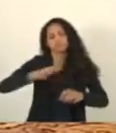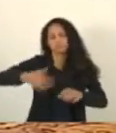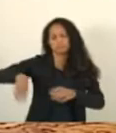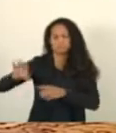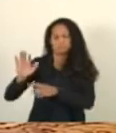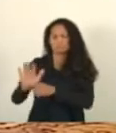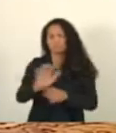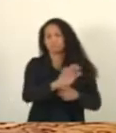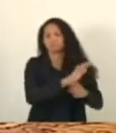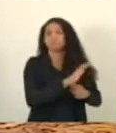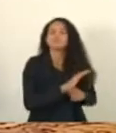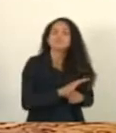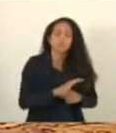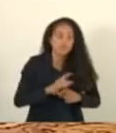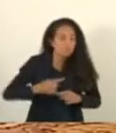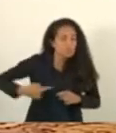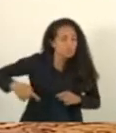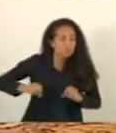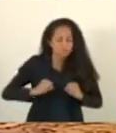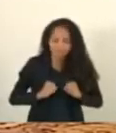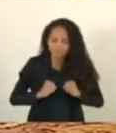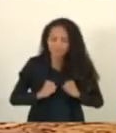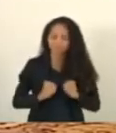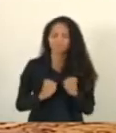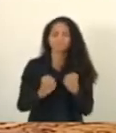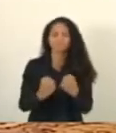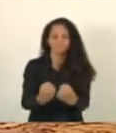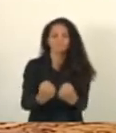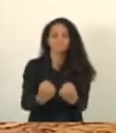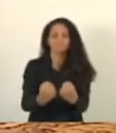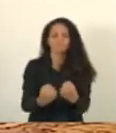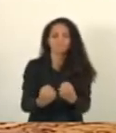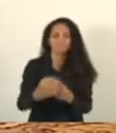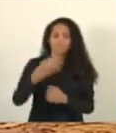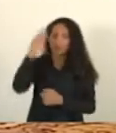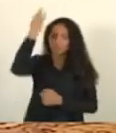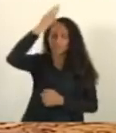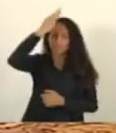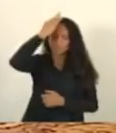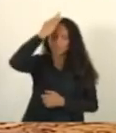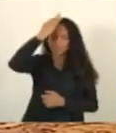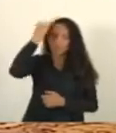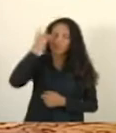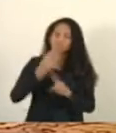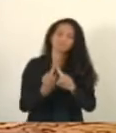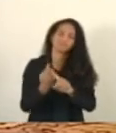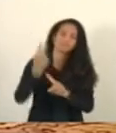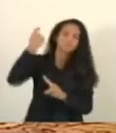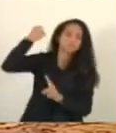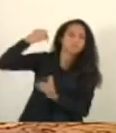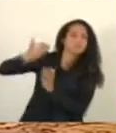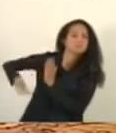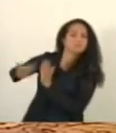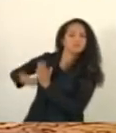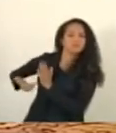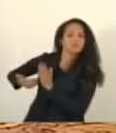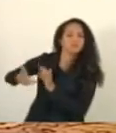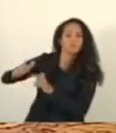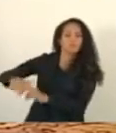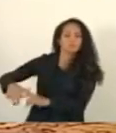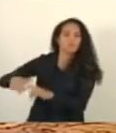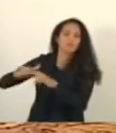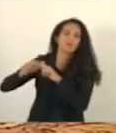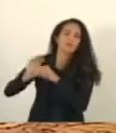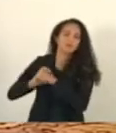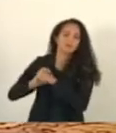reunido os esforços de todos para que o Espírito Santo recupere o que foi perdido com o afastamento